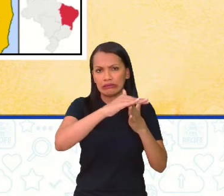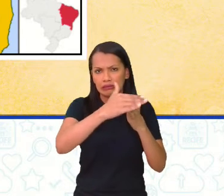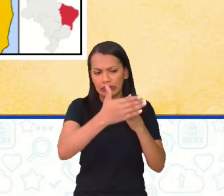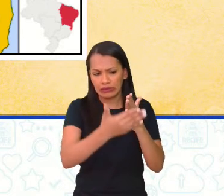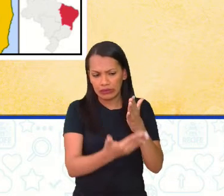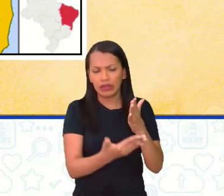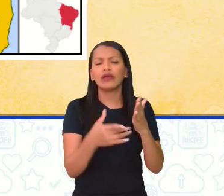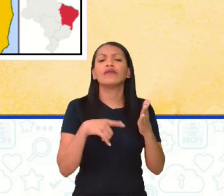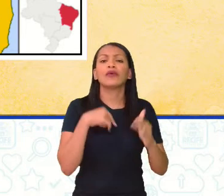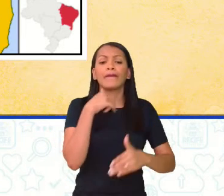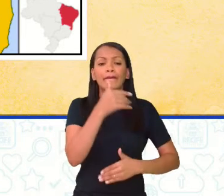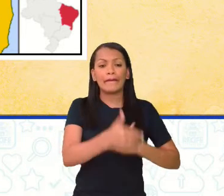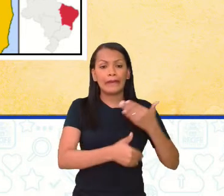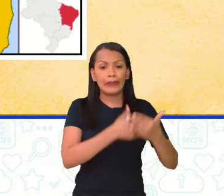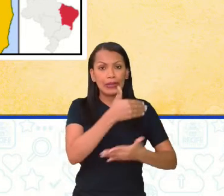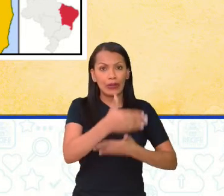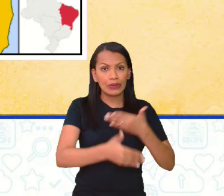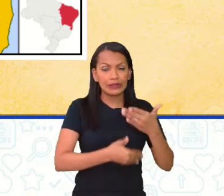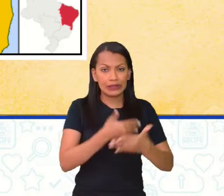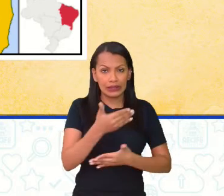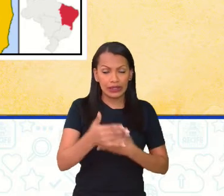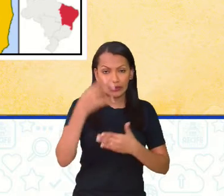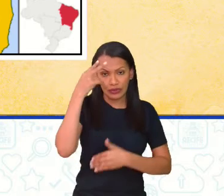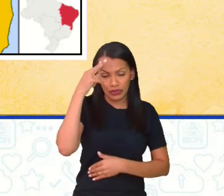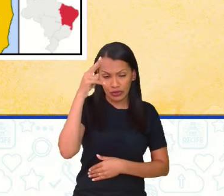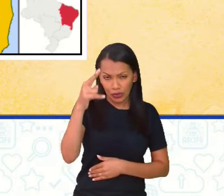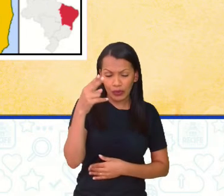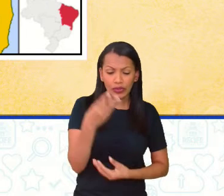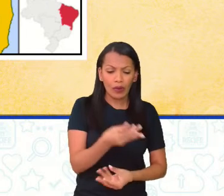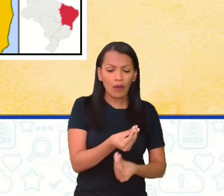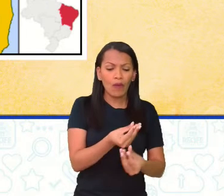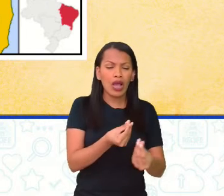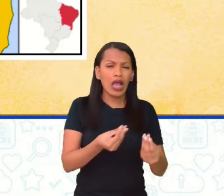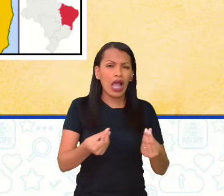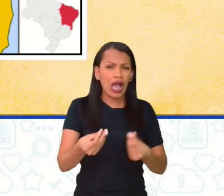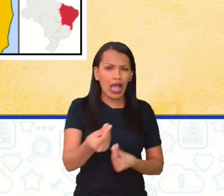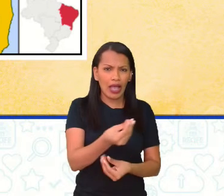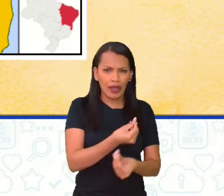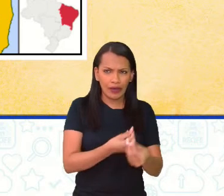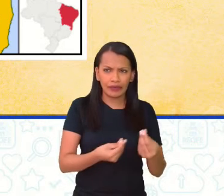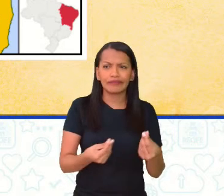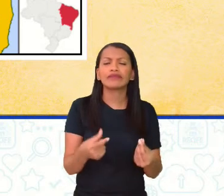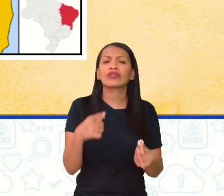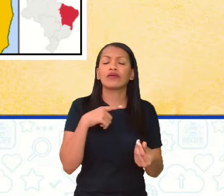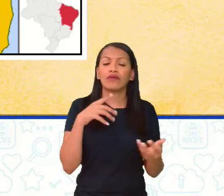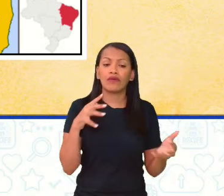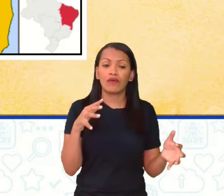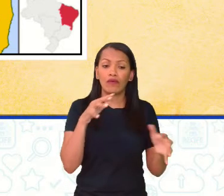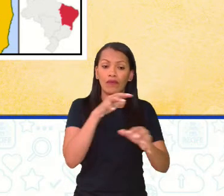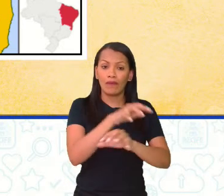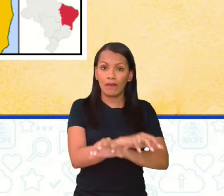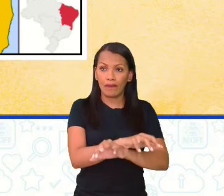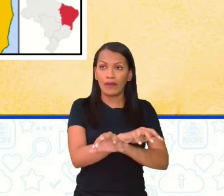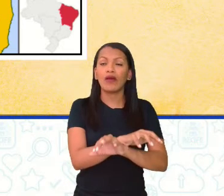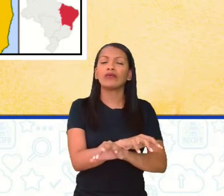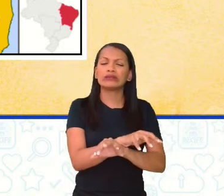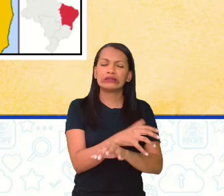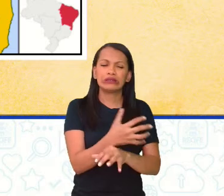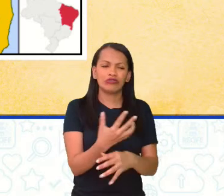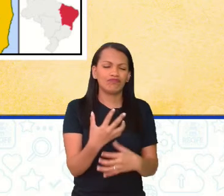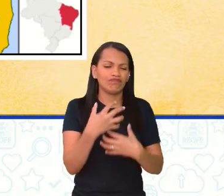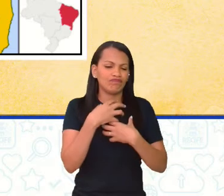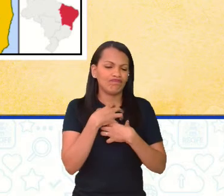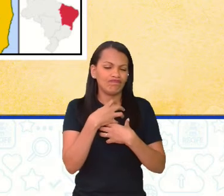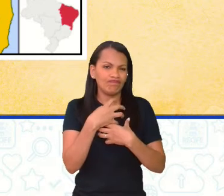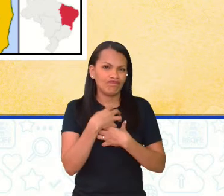formações históricas. É uma área densamente ocupada, então esses biomas estão bem impactados com